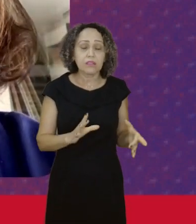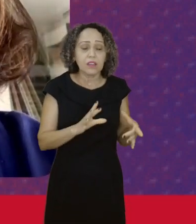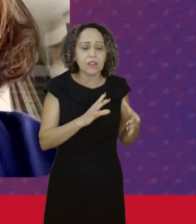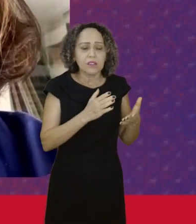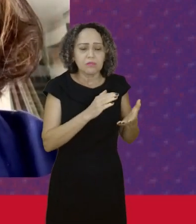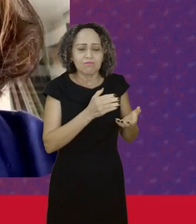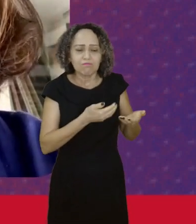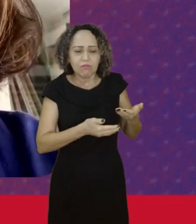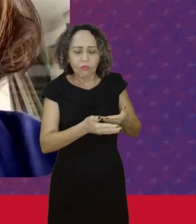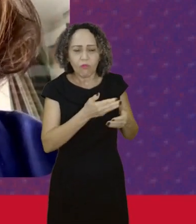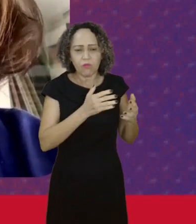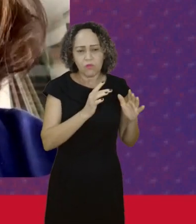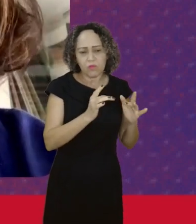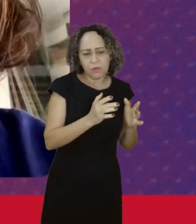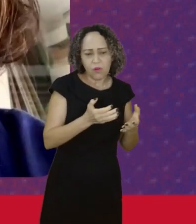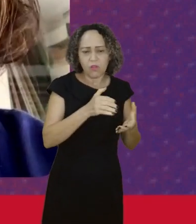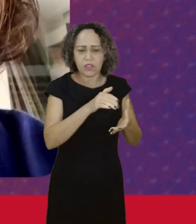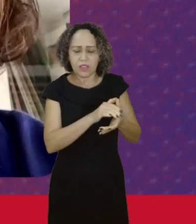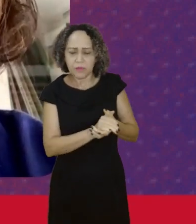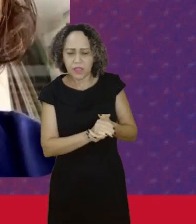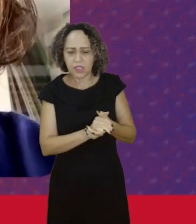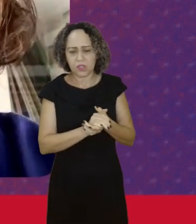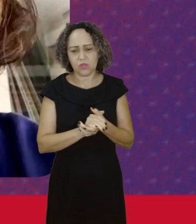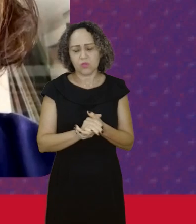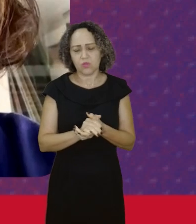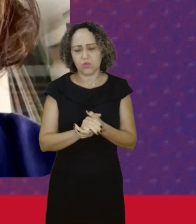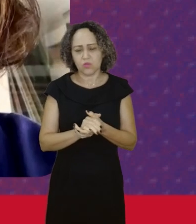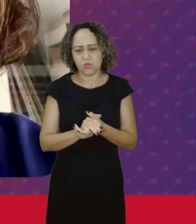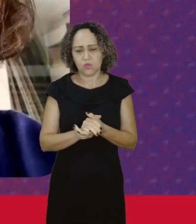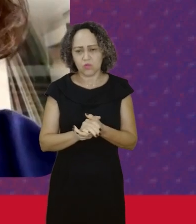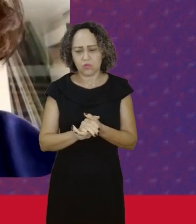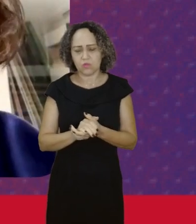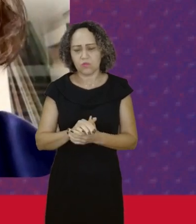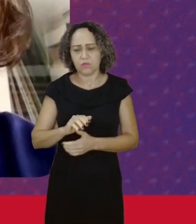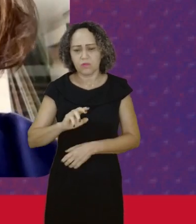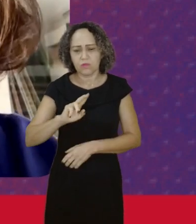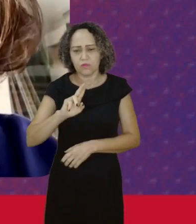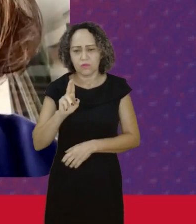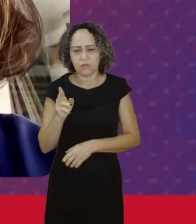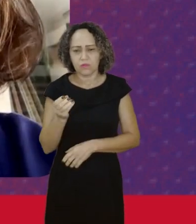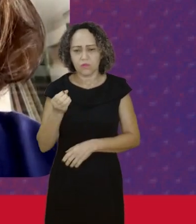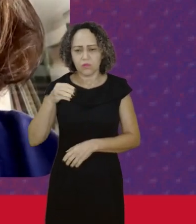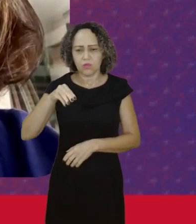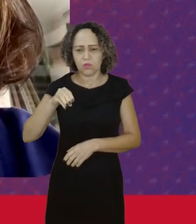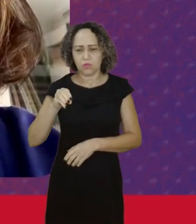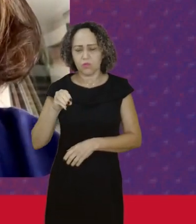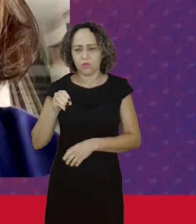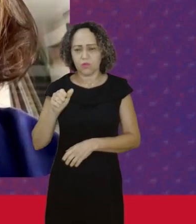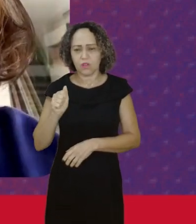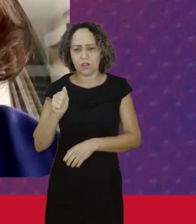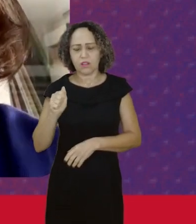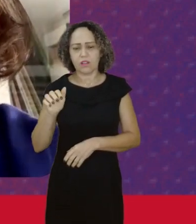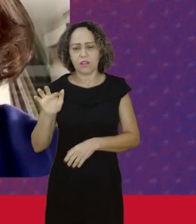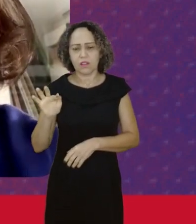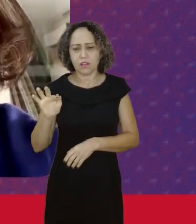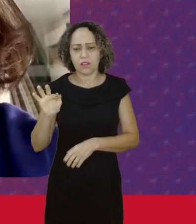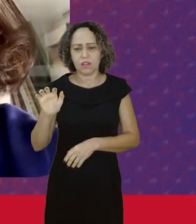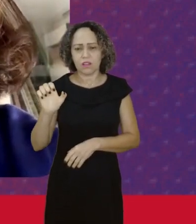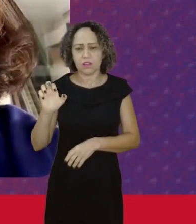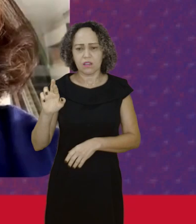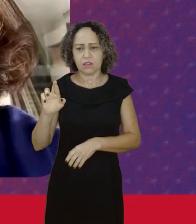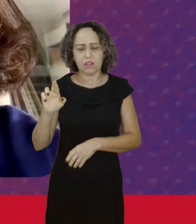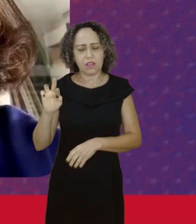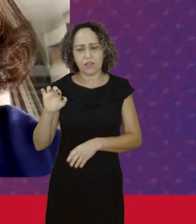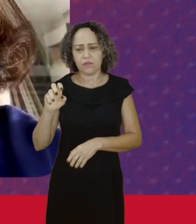homoafetivas e a existência da comunidade LGBTQI+. Bem, então, voltando